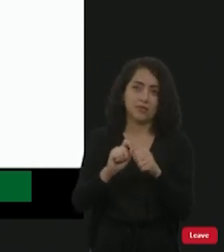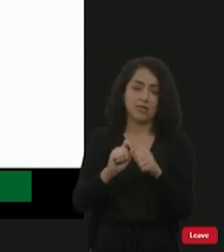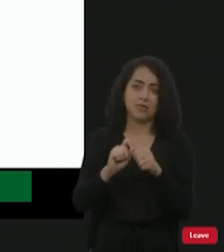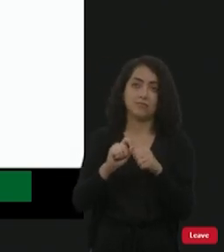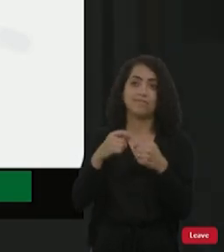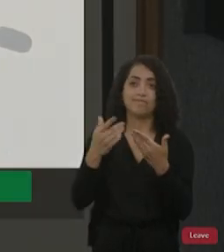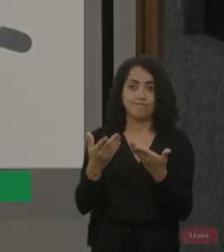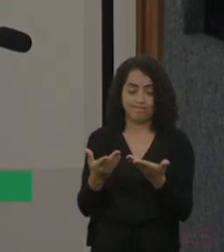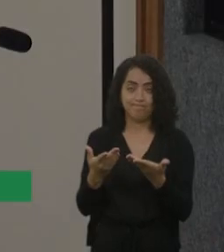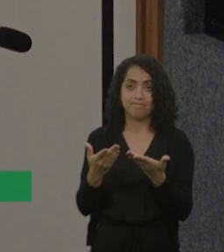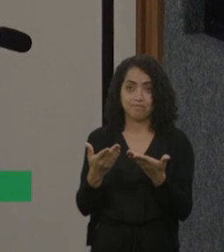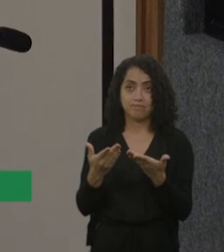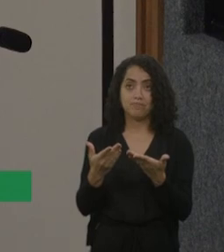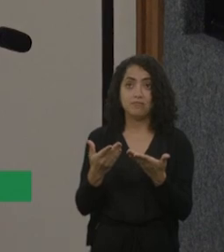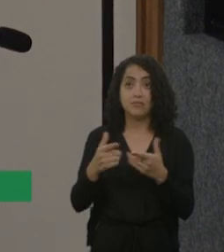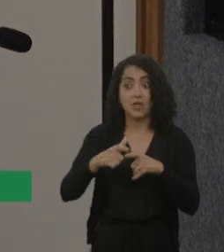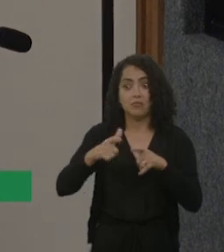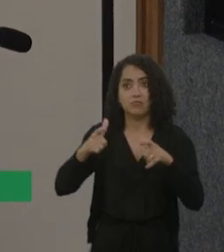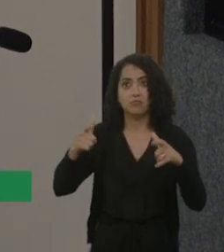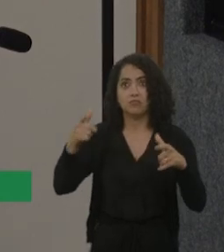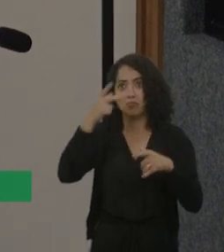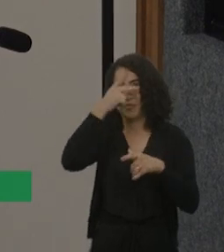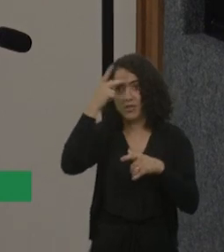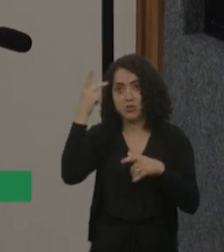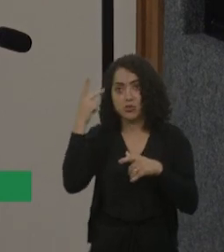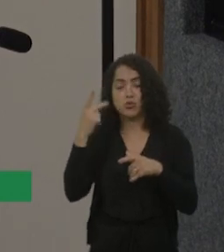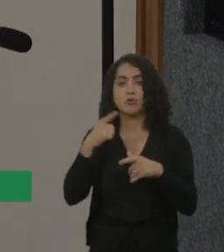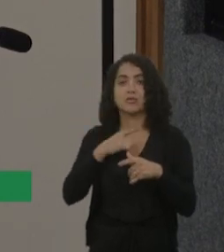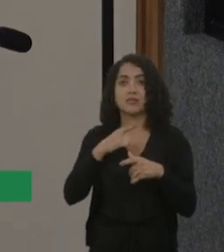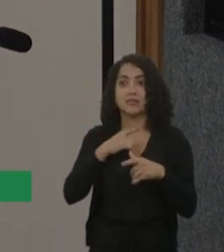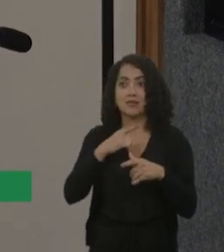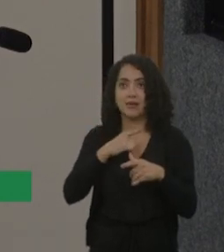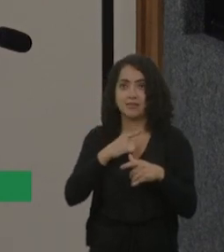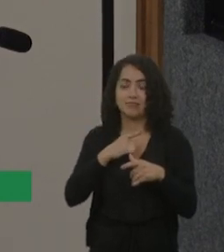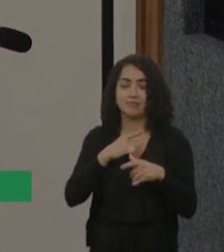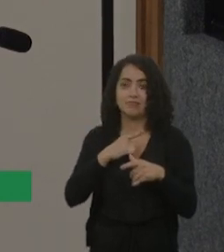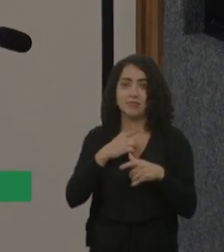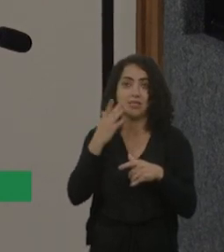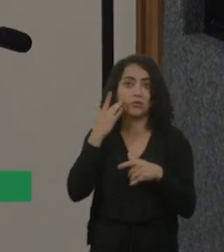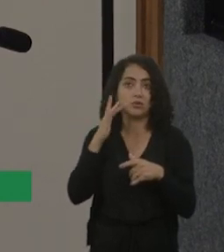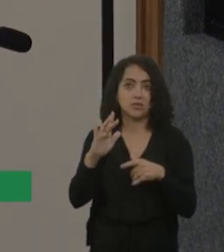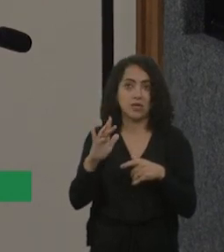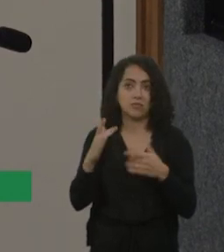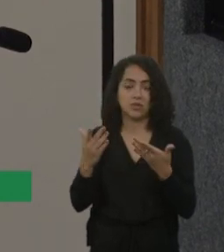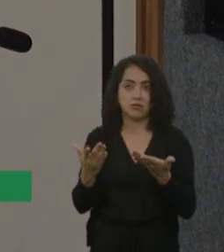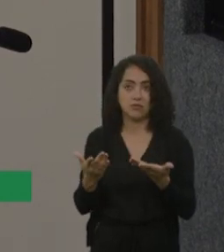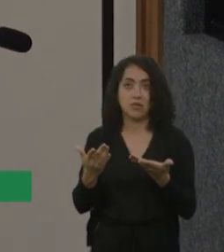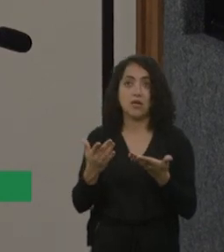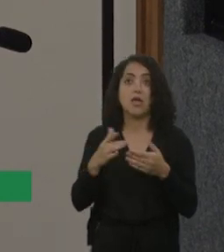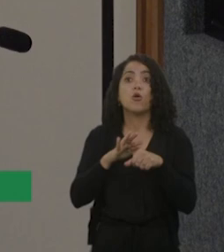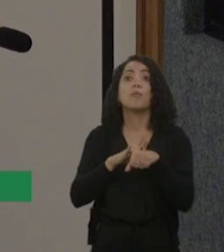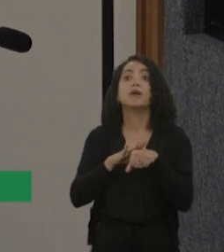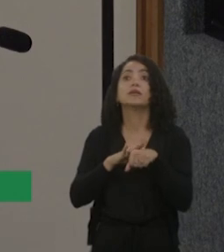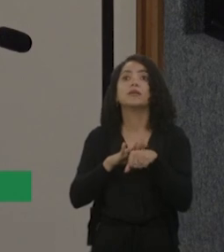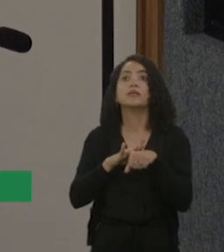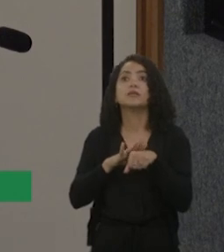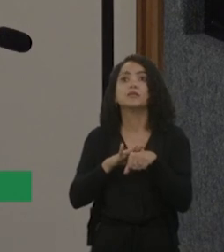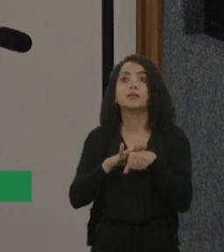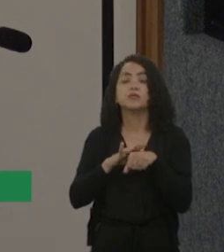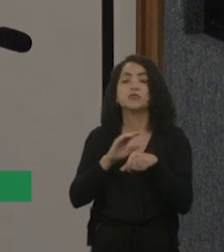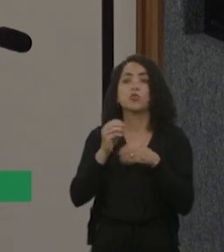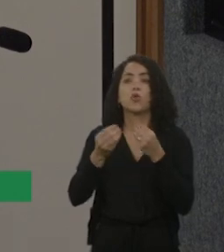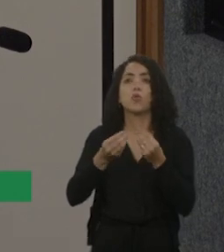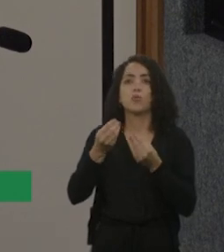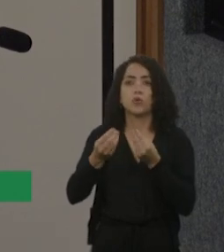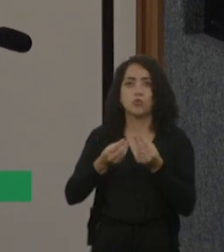frente à grande quantidade de pacientes que existem soltos por aí. E é uma doença de depósito lisossomal.